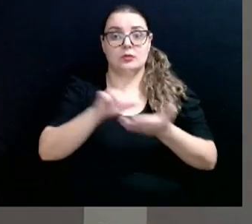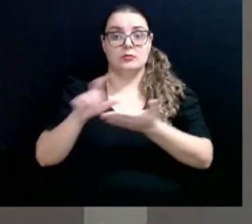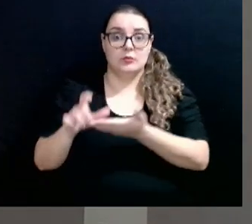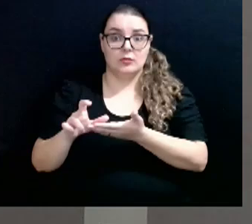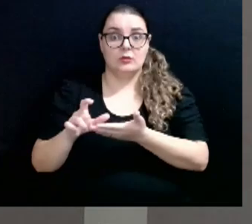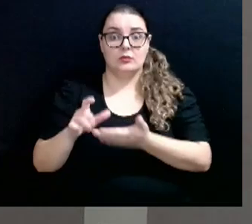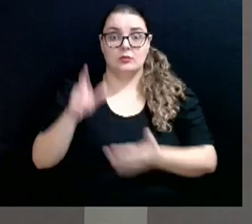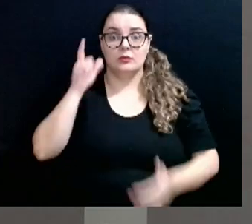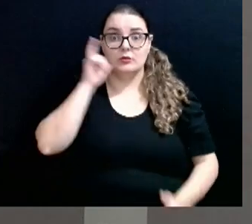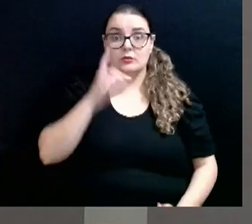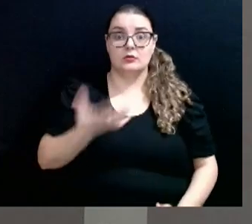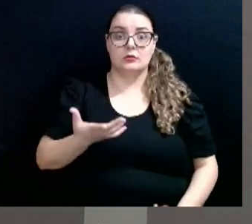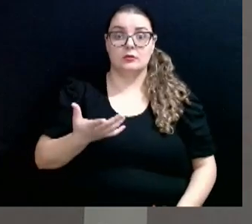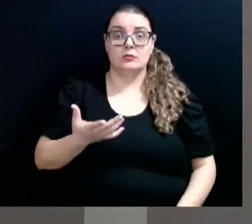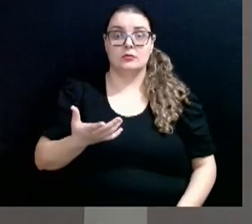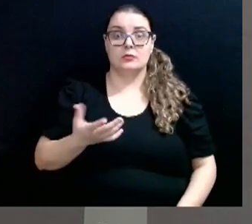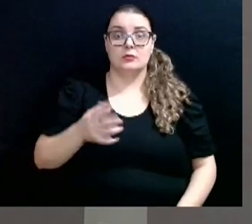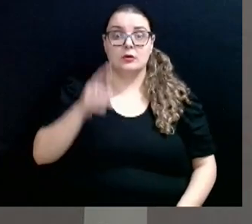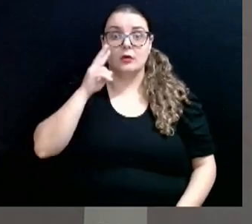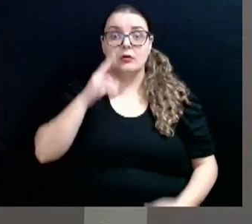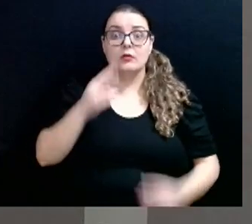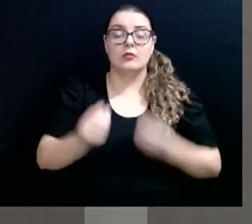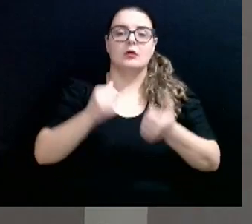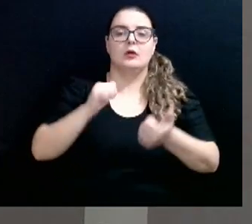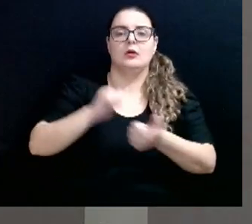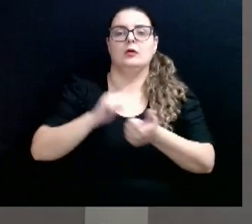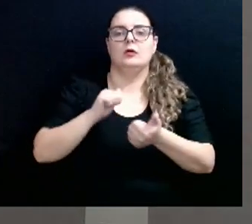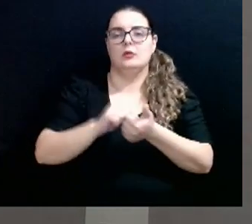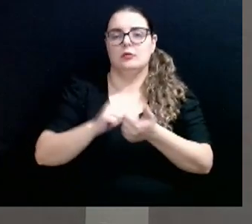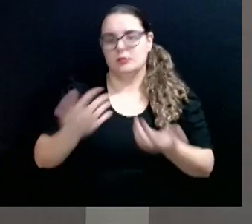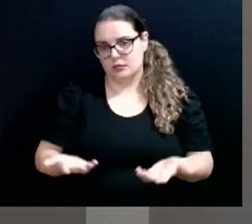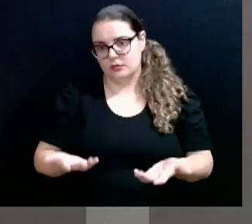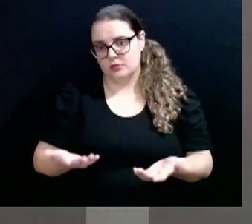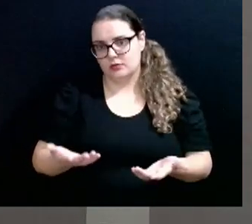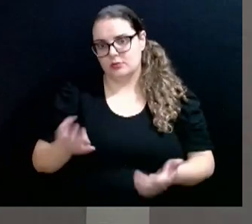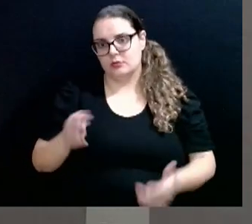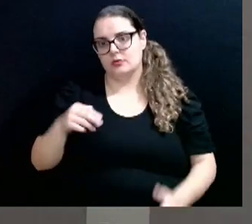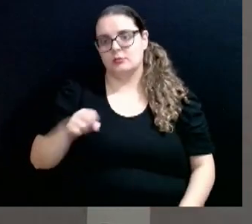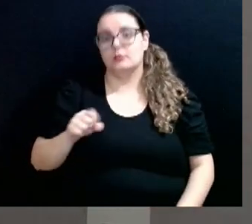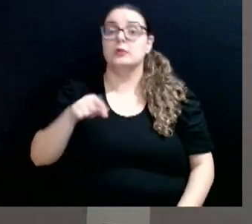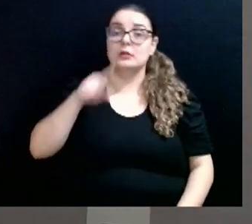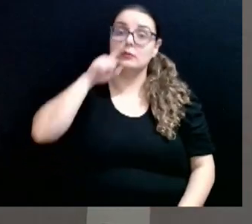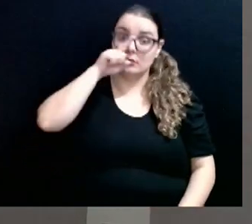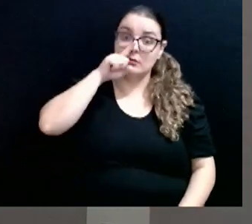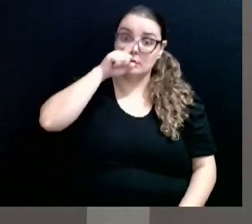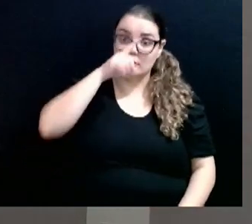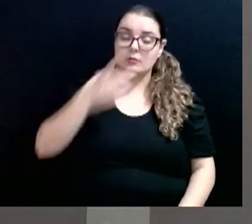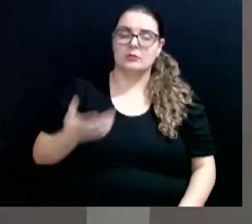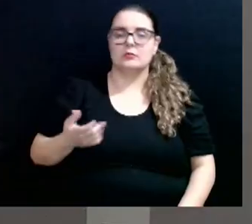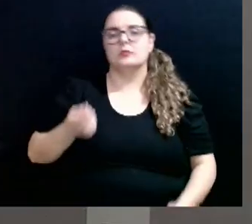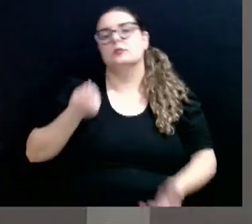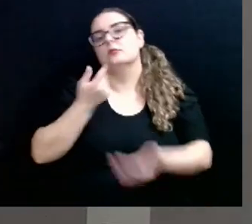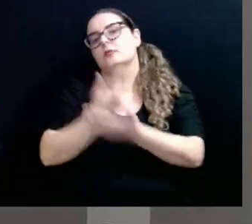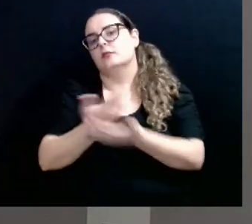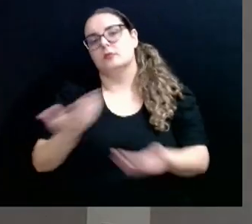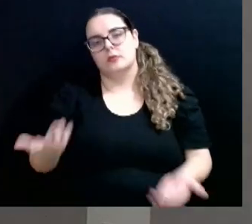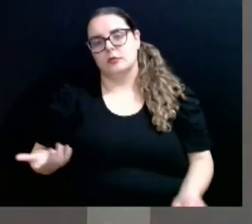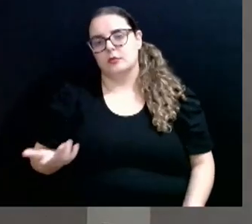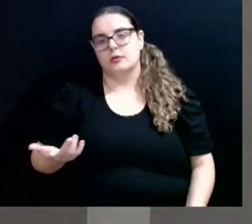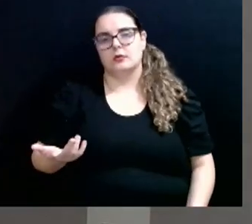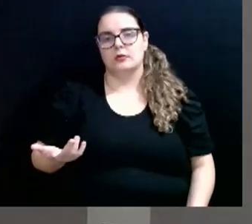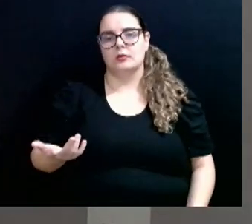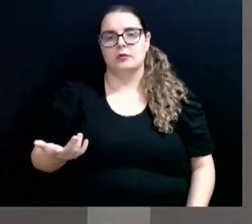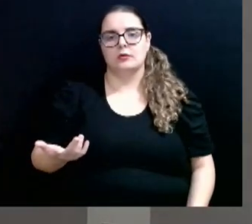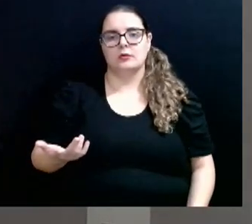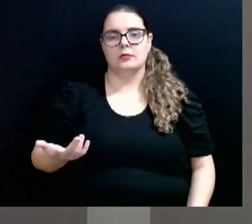consegue ver realmente a qualidade daquele bem. Então é um risco de você comprar, a gente tem um termo aqui, porteira fechada, e